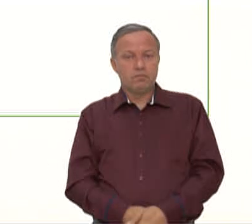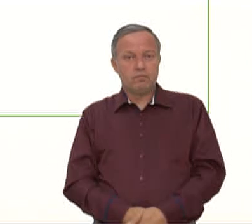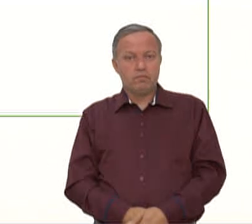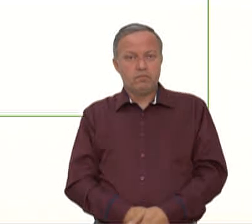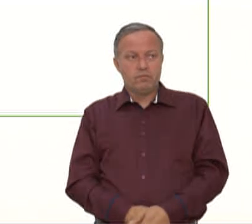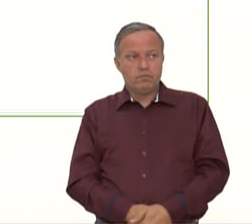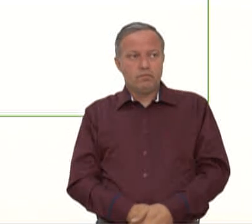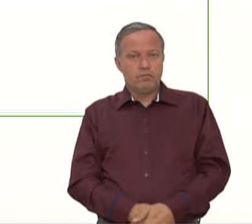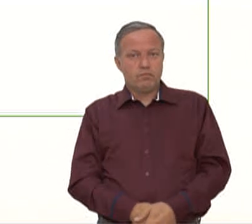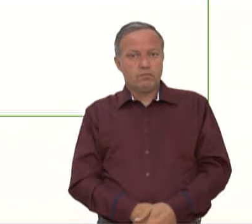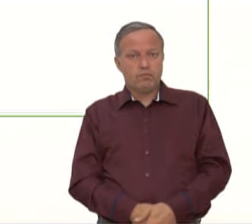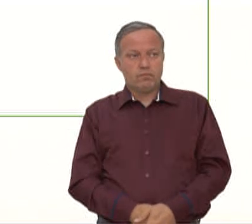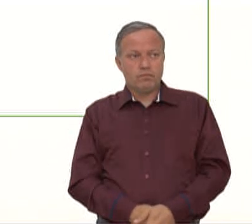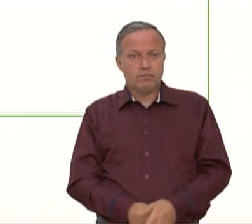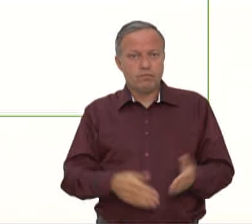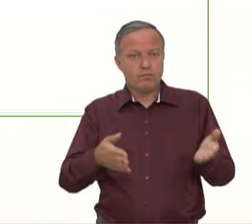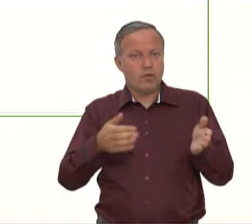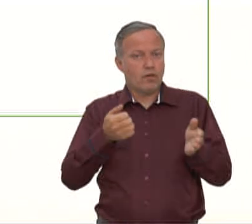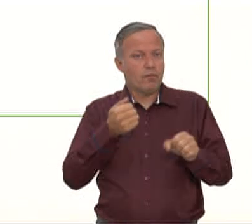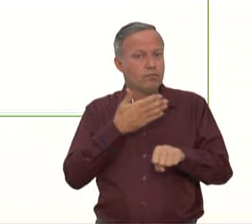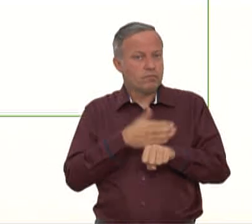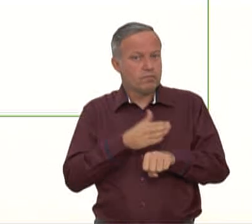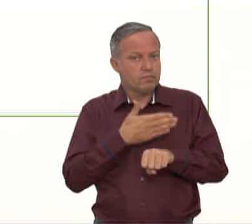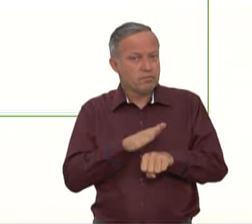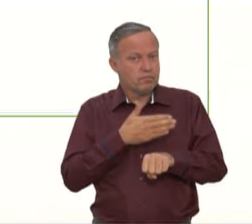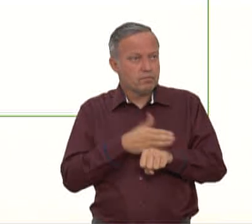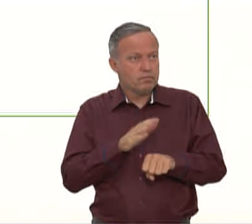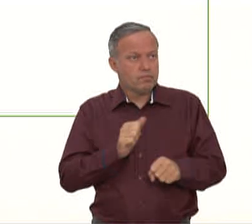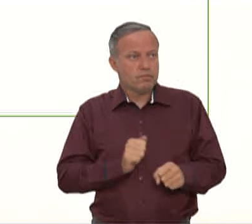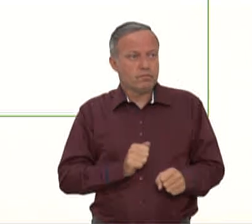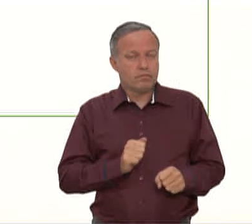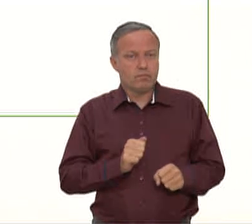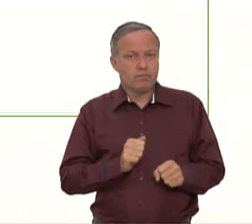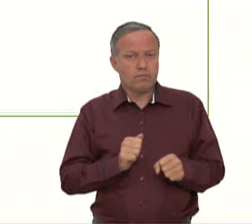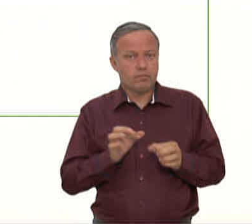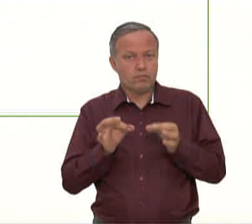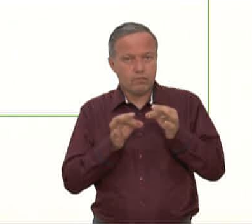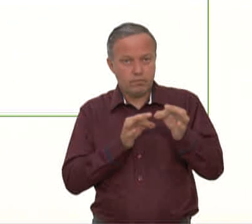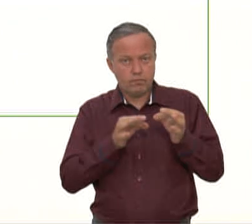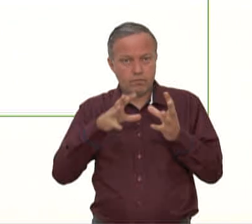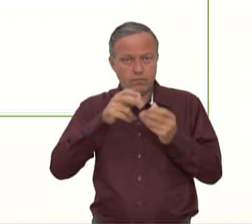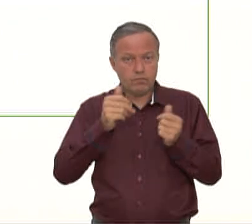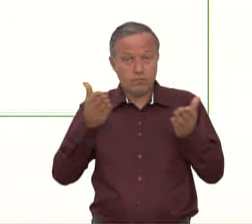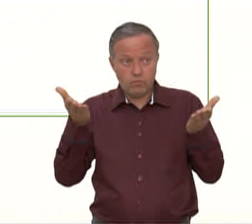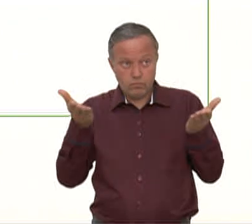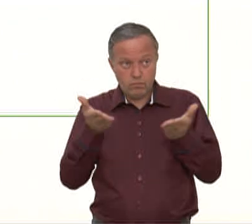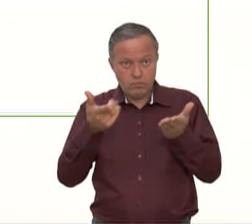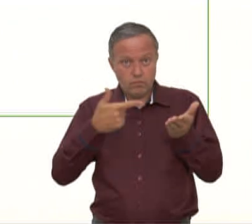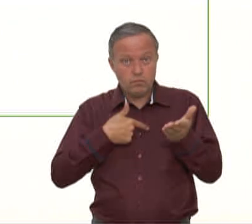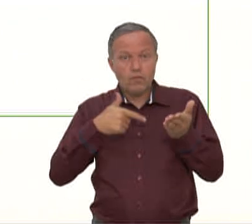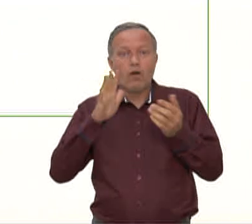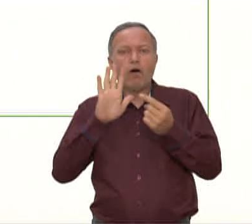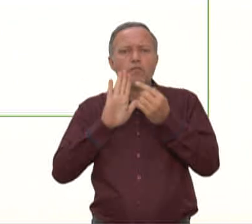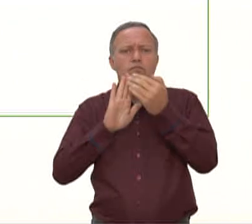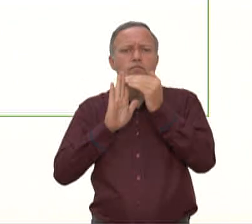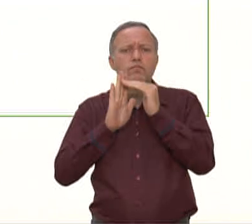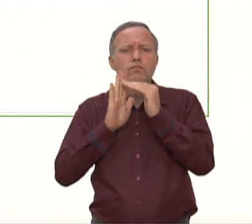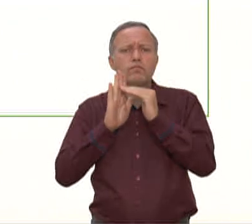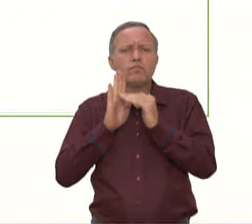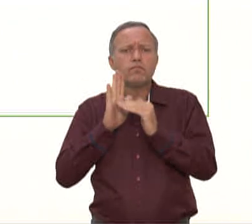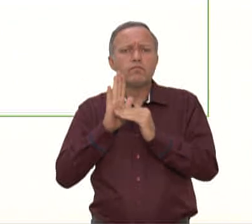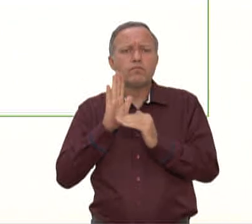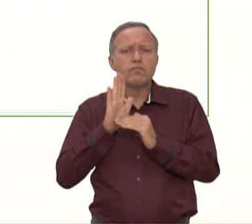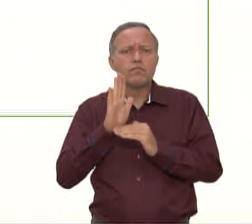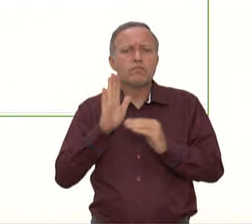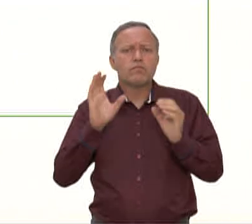número 1. Vamos tentar exercitar aí um pouquinho. A ordem mundial atual pode ser destacada pela consolidação dos